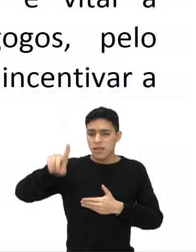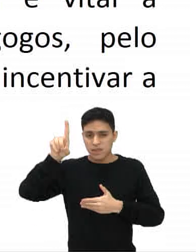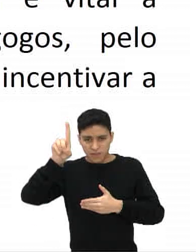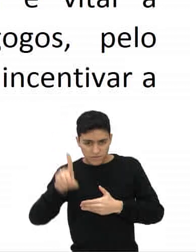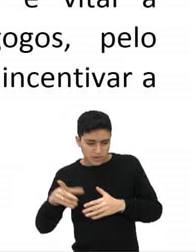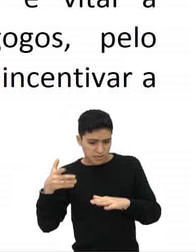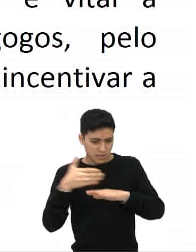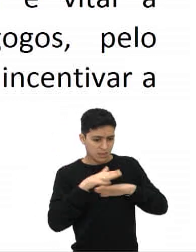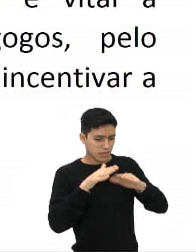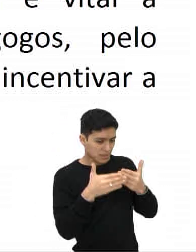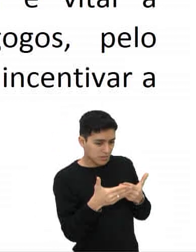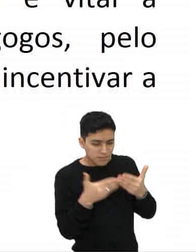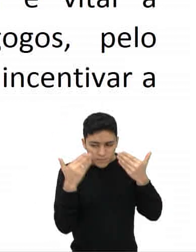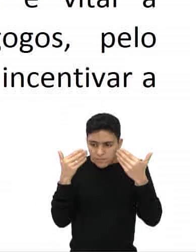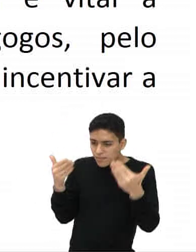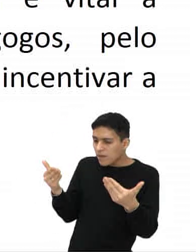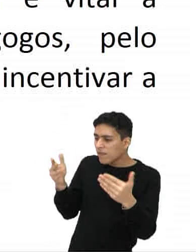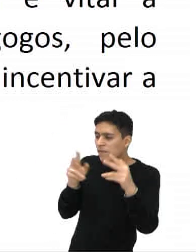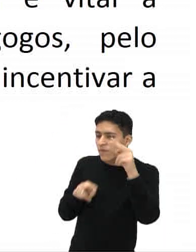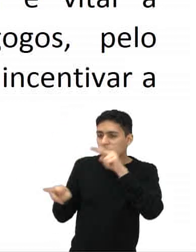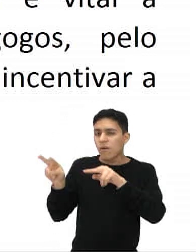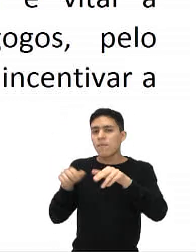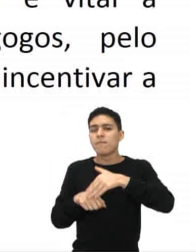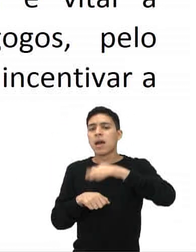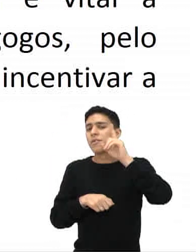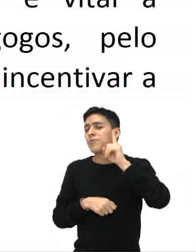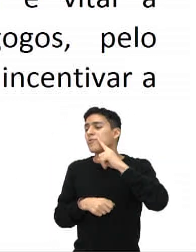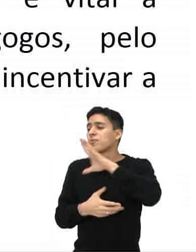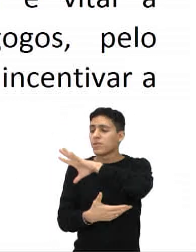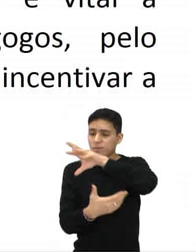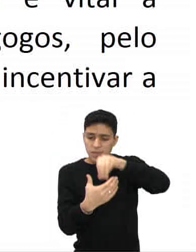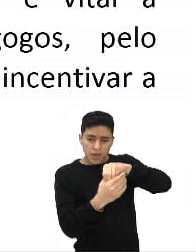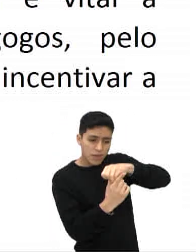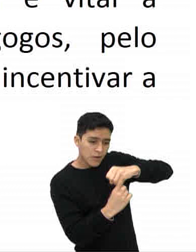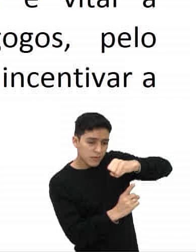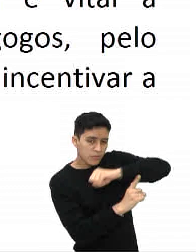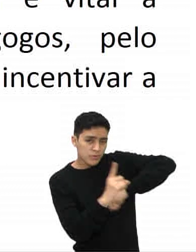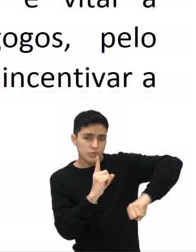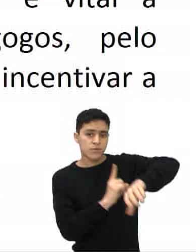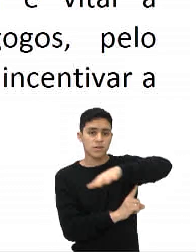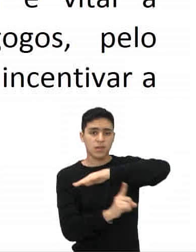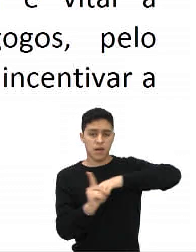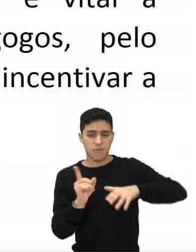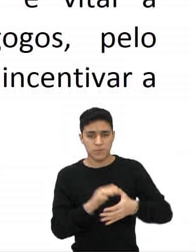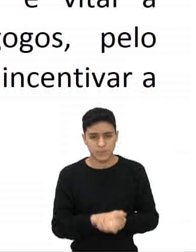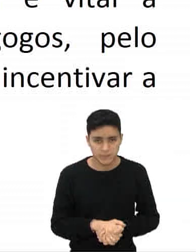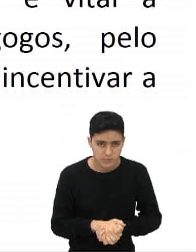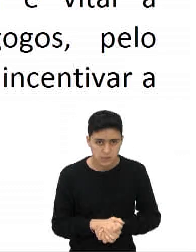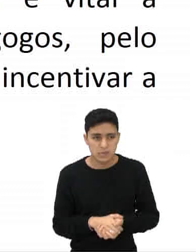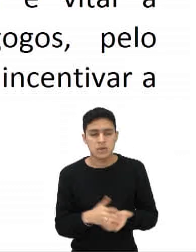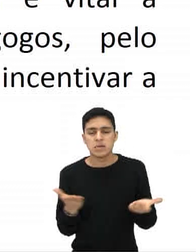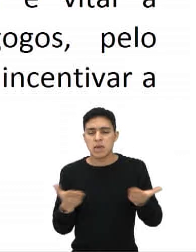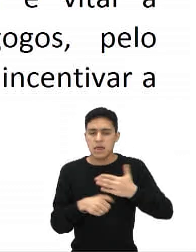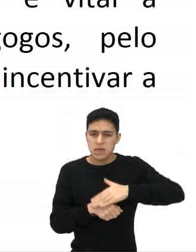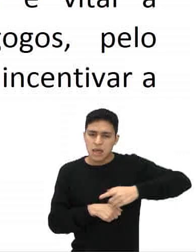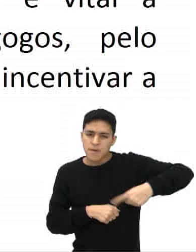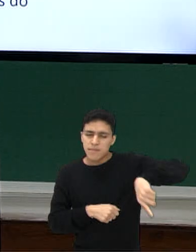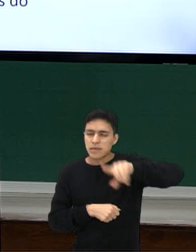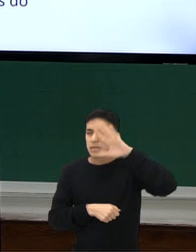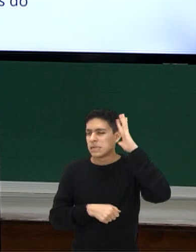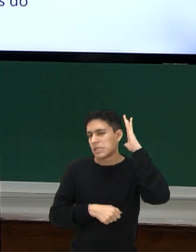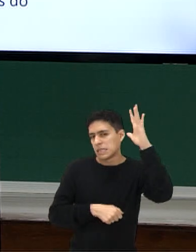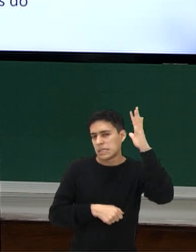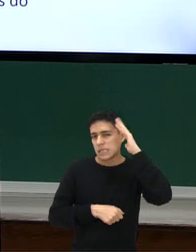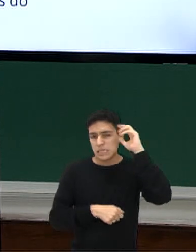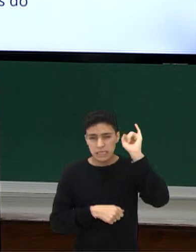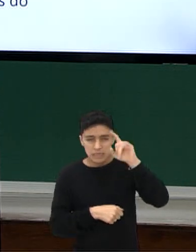fim de elevar a visualização dos surdos como membros do corpo social. Eu vou dar um tempinho para você